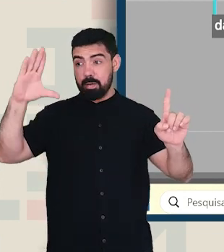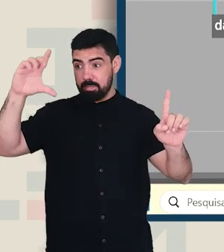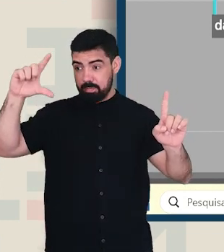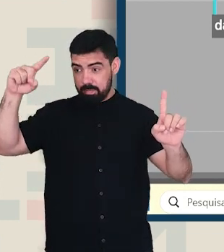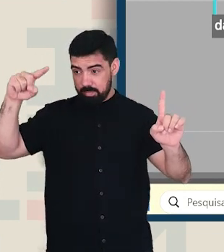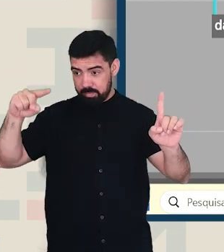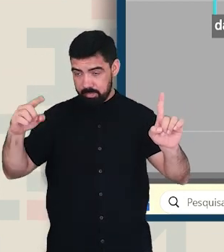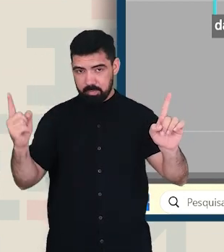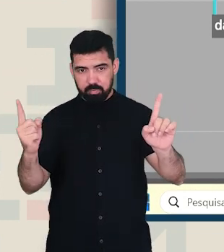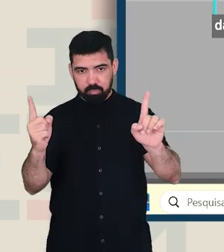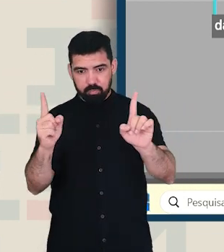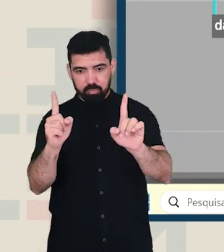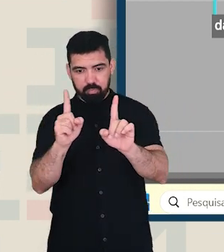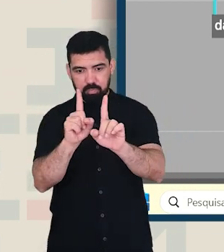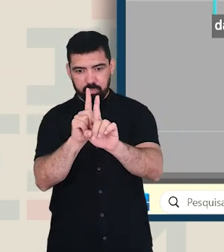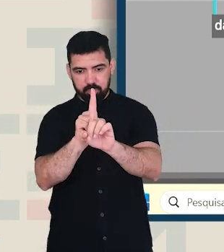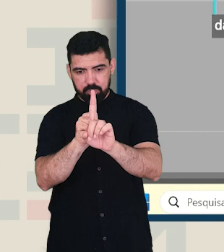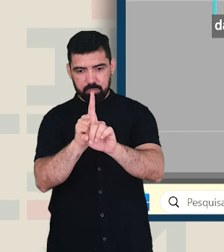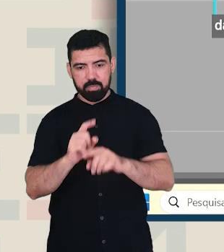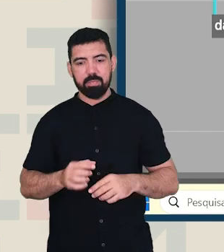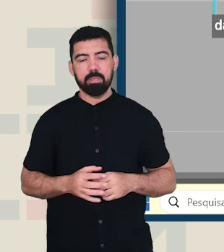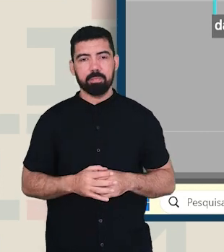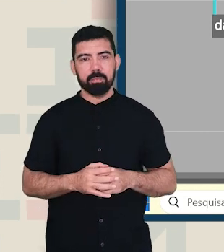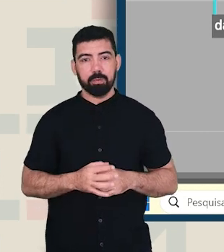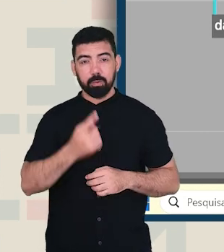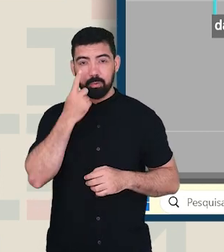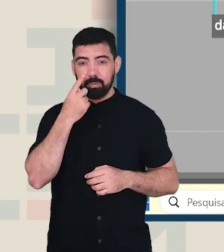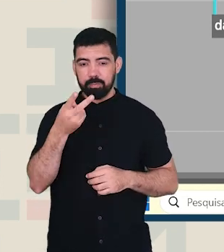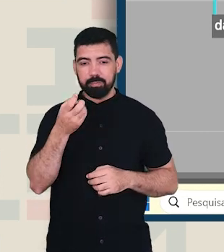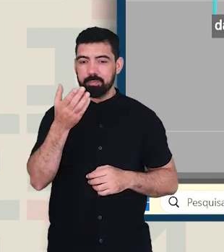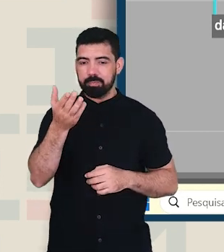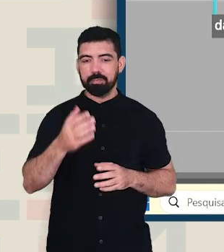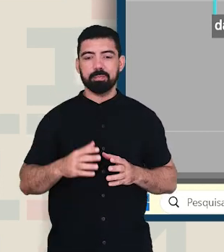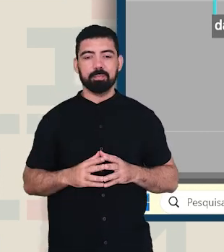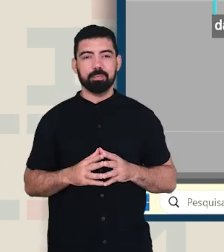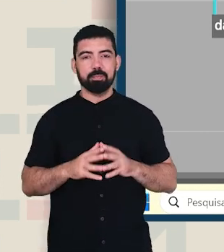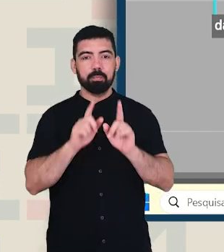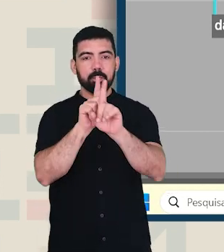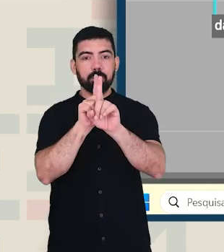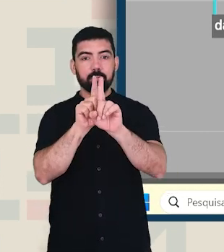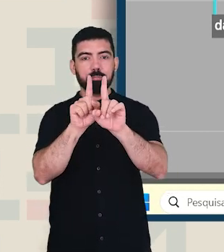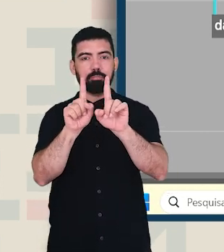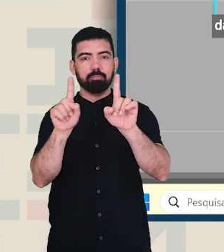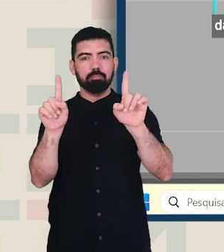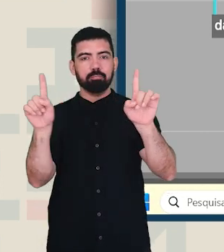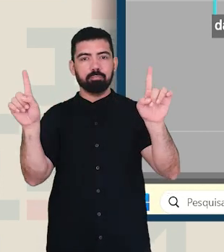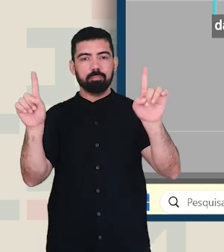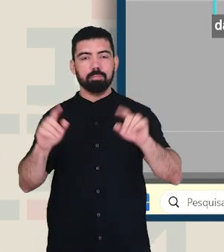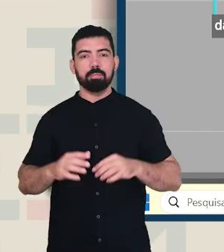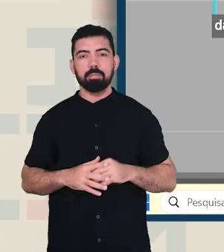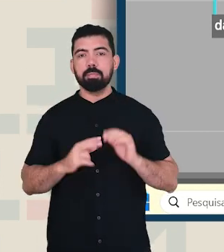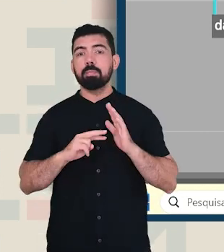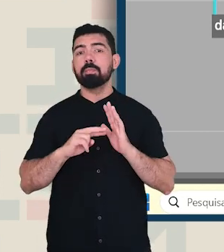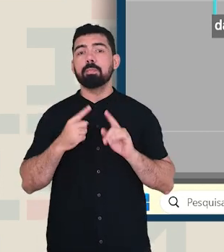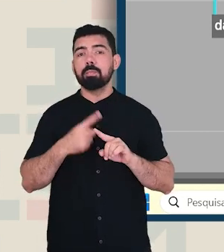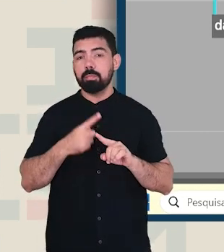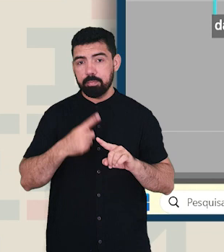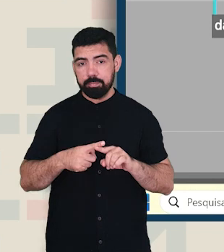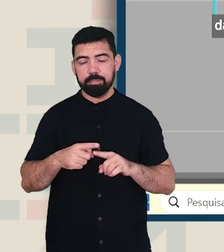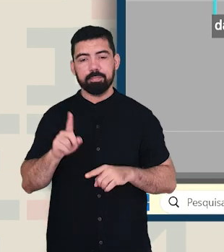Então, subimos o número e essas ondas se separam. Por quê? Porque a